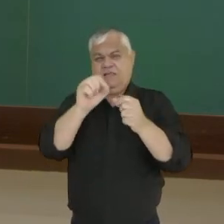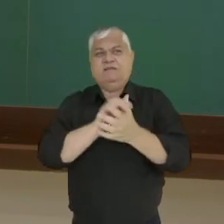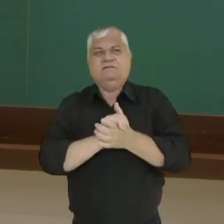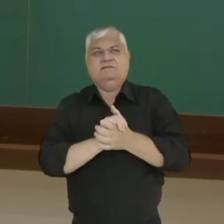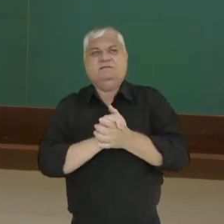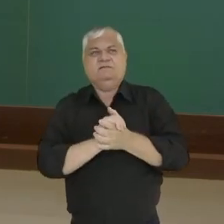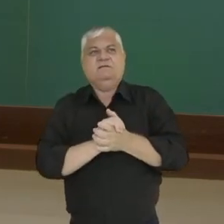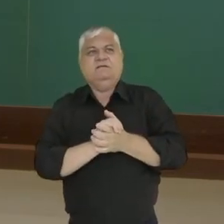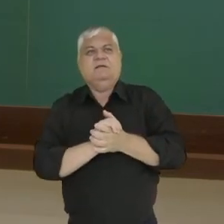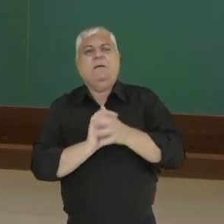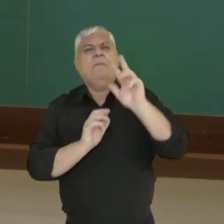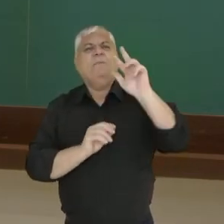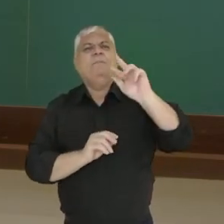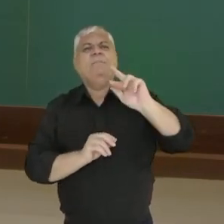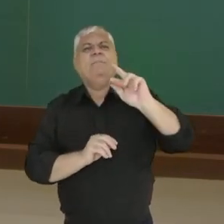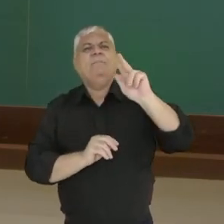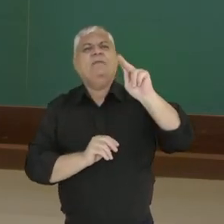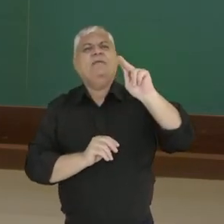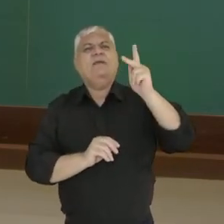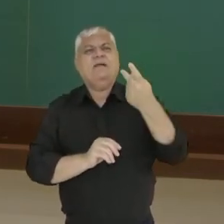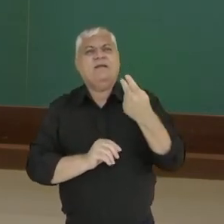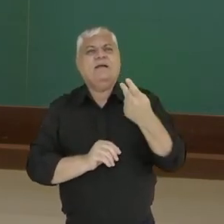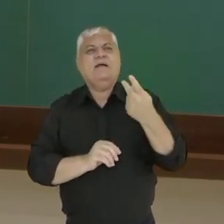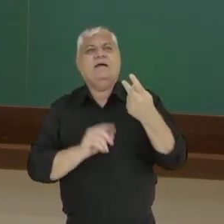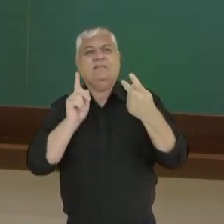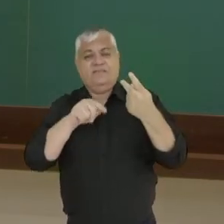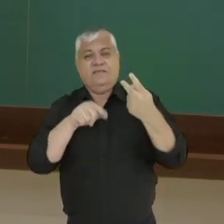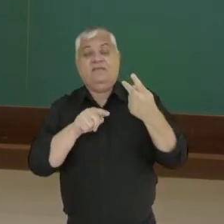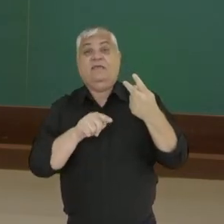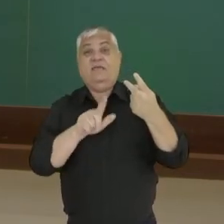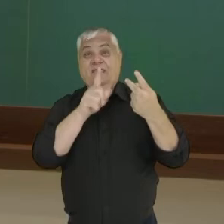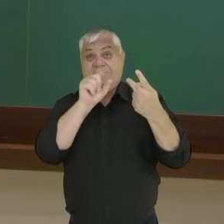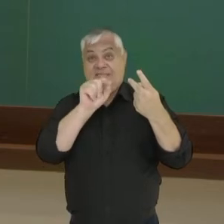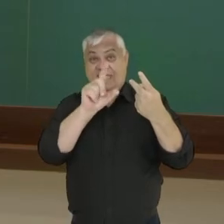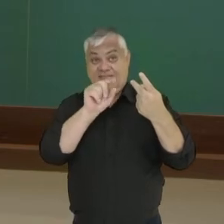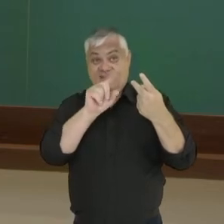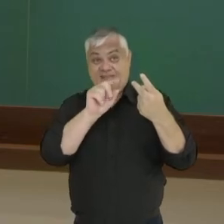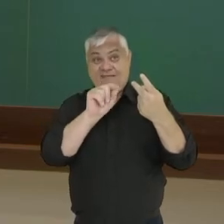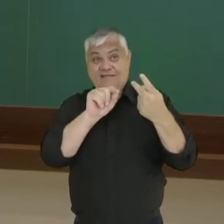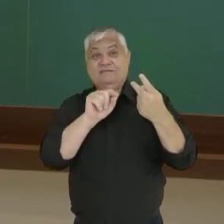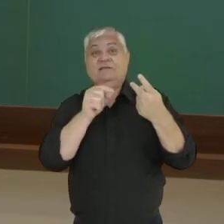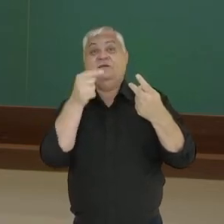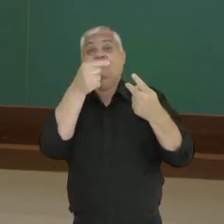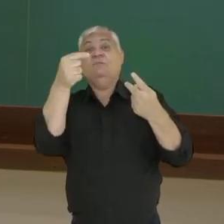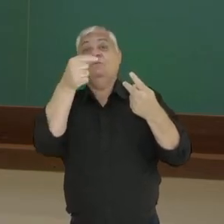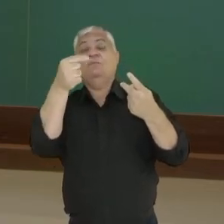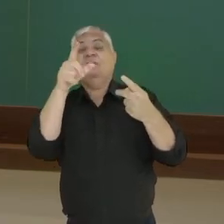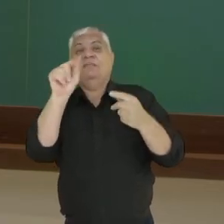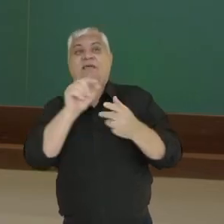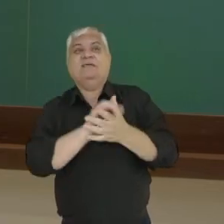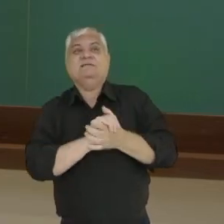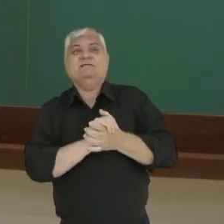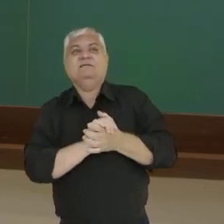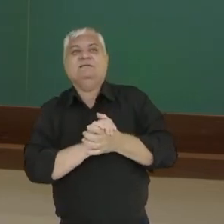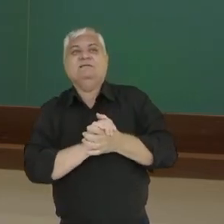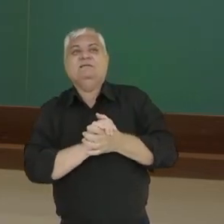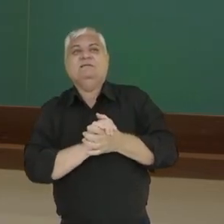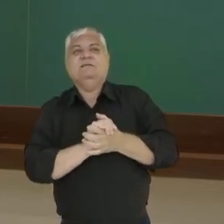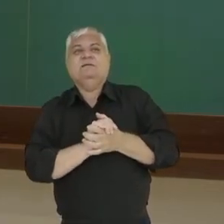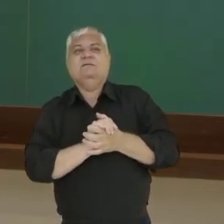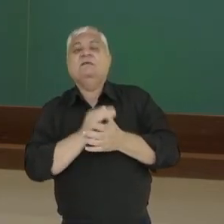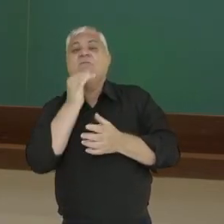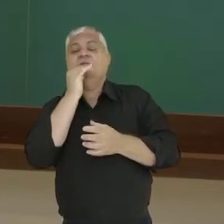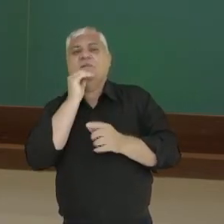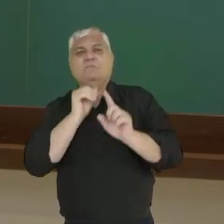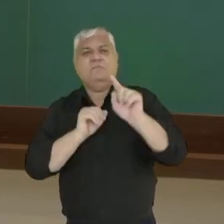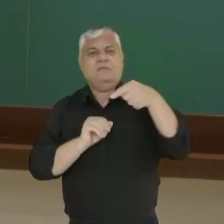direto usando a propriedade. Eu tenho que a base do meu logaritmo é 10 e o meu logaritmando também é 10. Cortou, cortou.